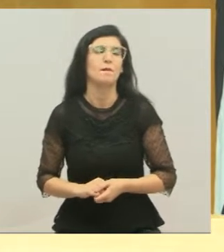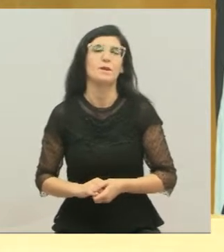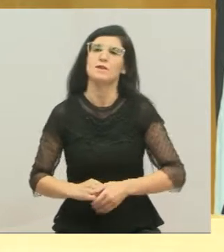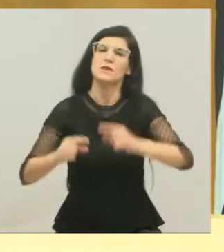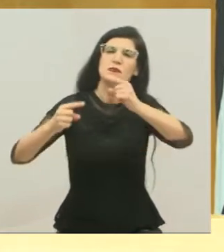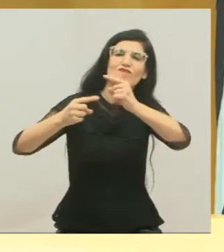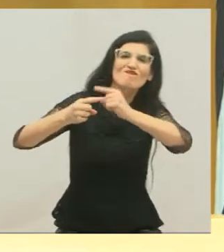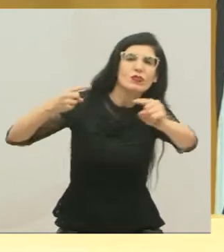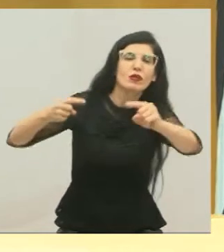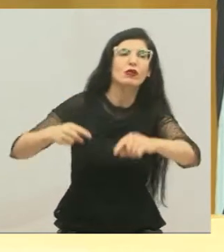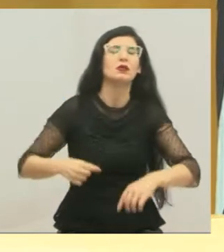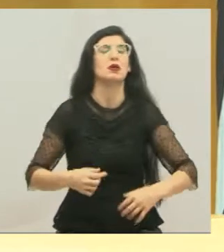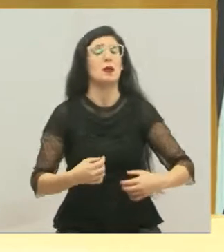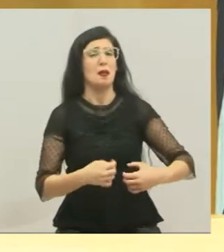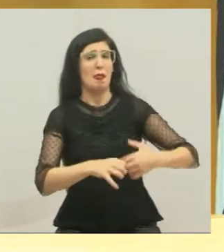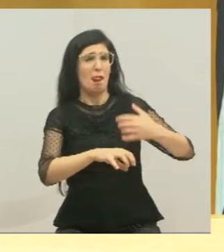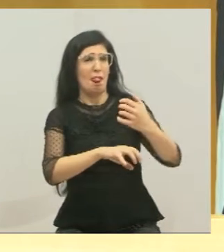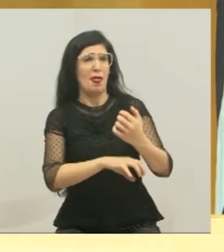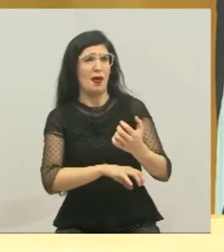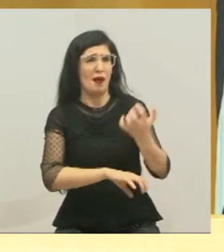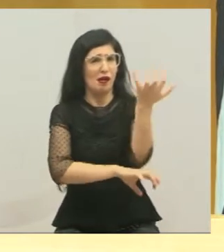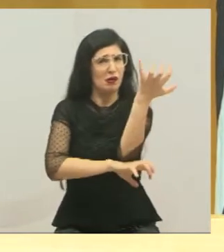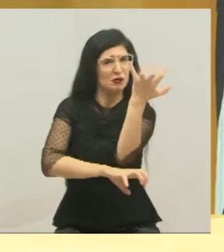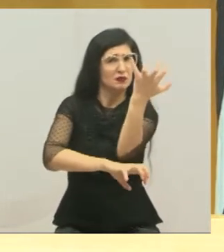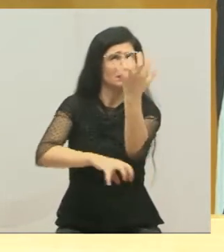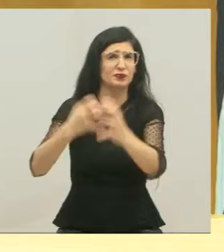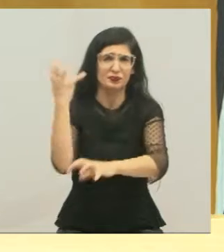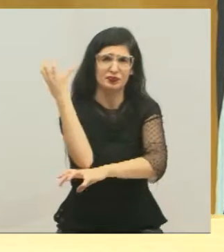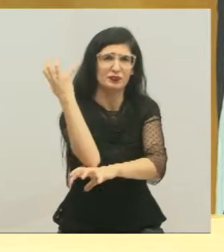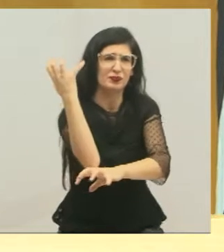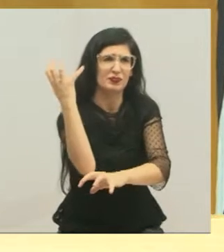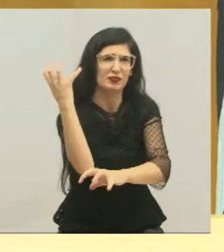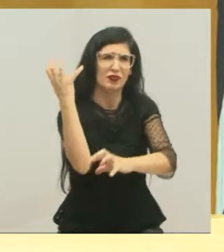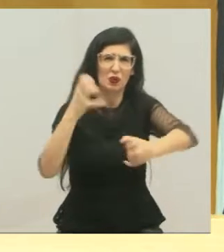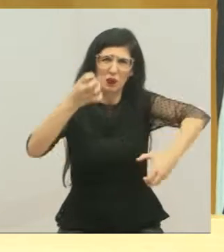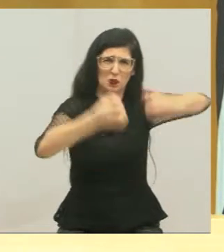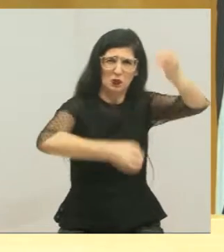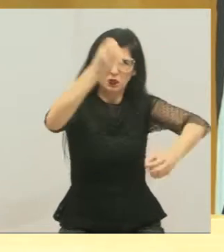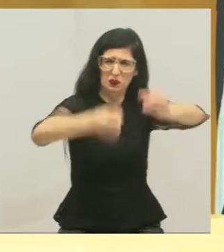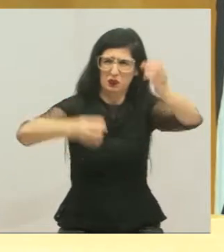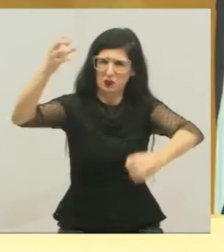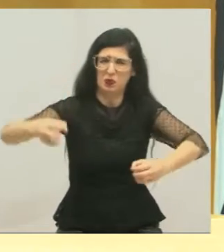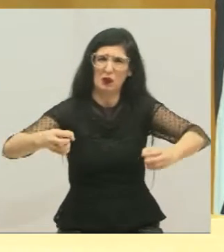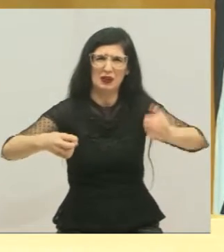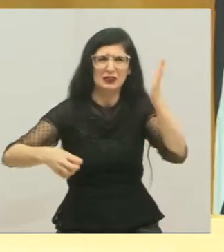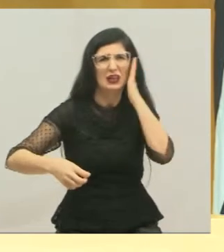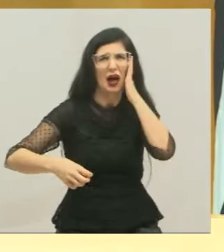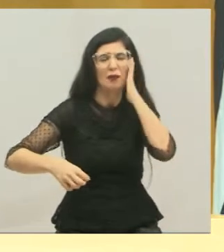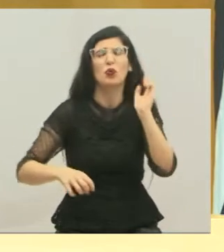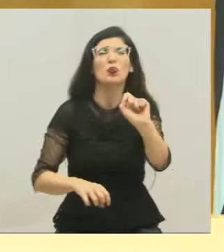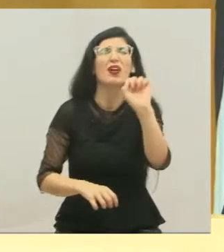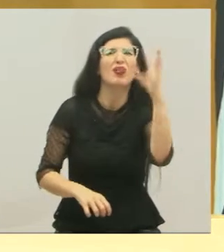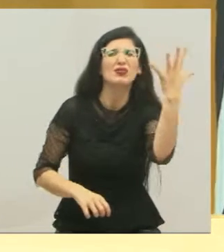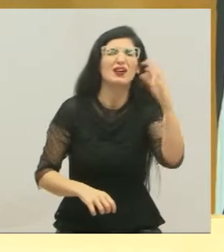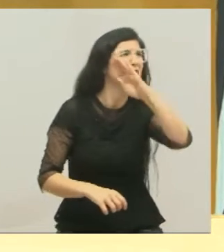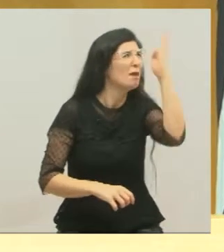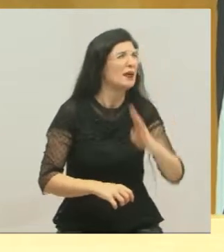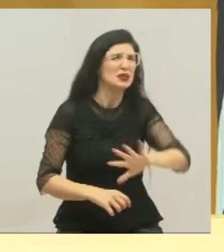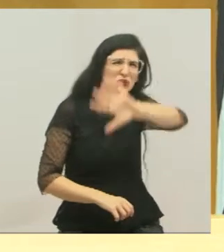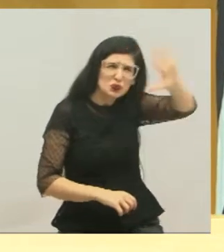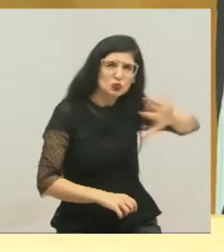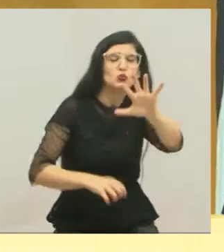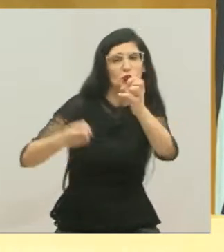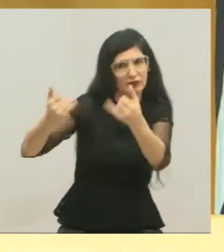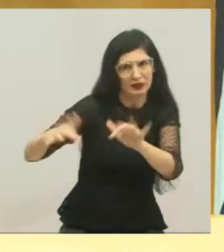eu como a lente protetora ambientales que sou eu gostaria que as pessoas atentassem mais o que acontece no Brasil inteiro